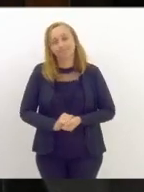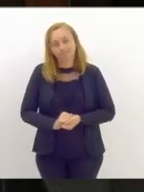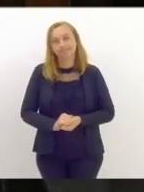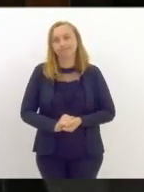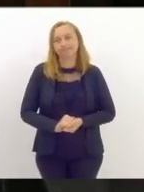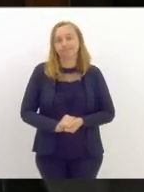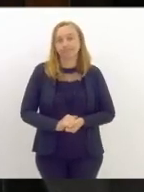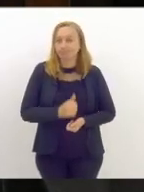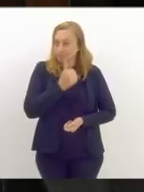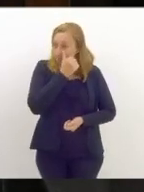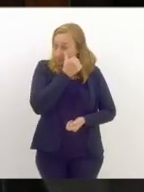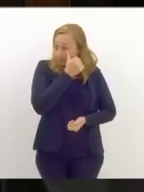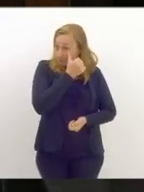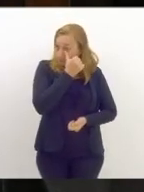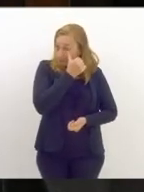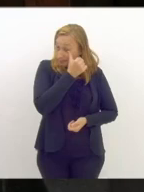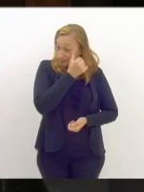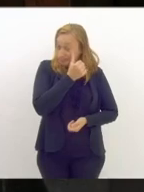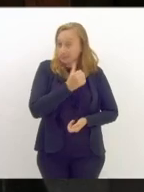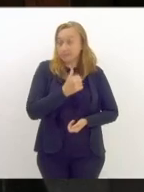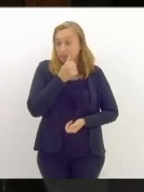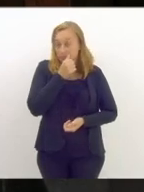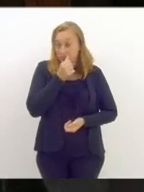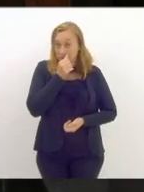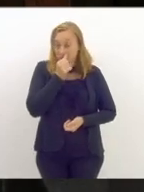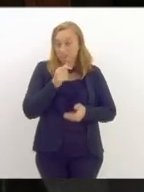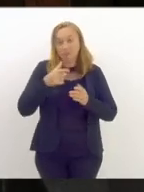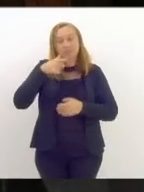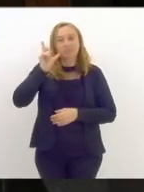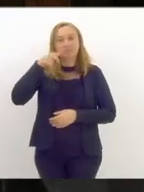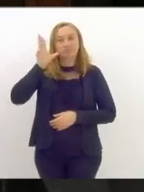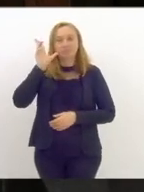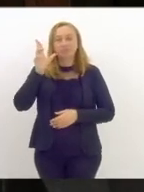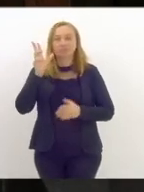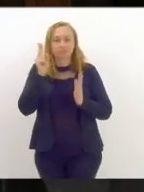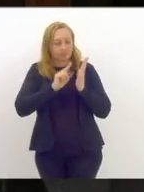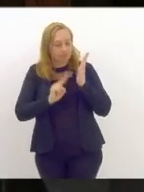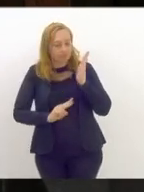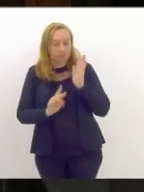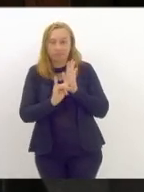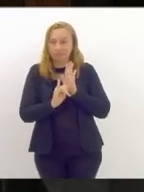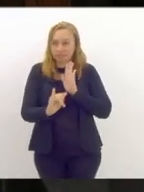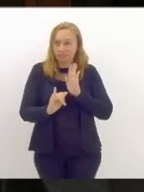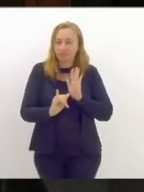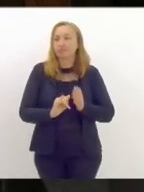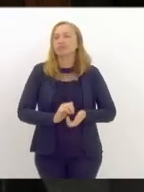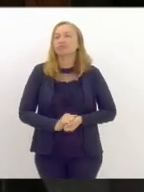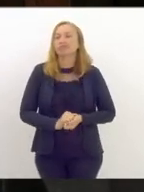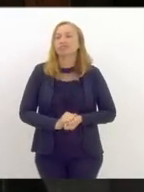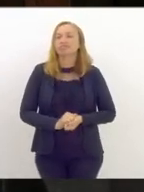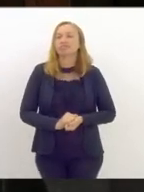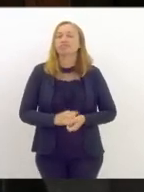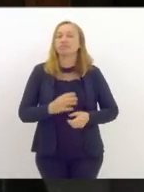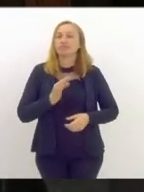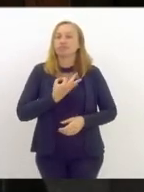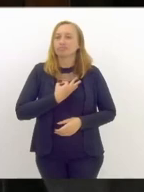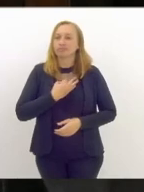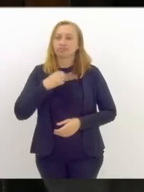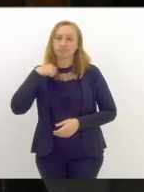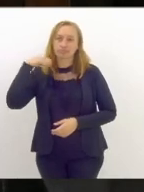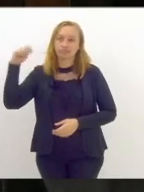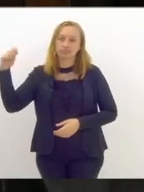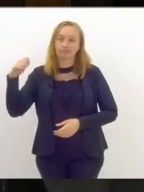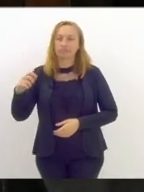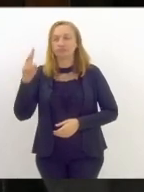mais precisam da gente. Anteontem, quando eu estava lendo a publicação no Diário Oficial da concessão da Medalha Tiradentes,